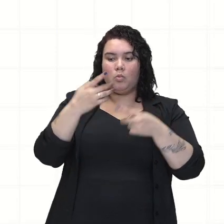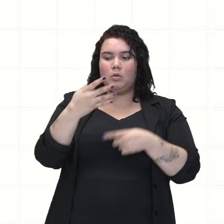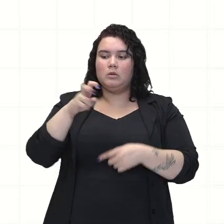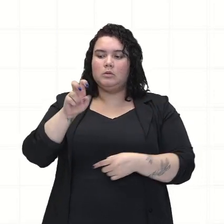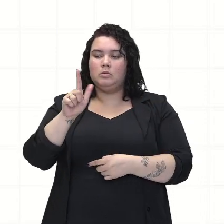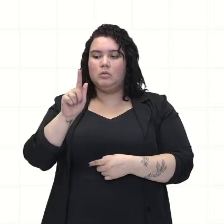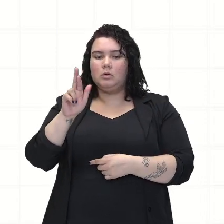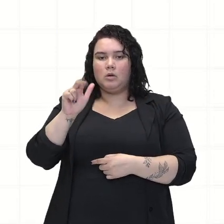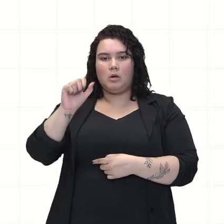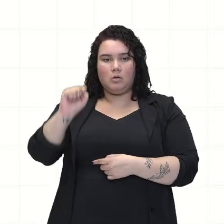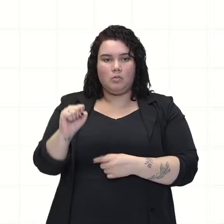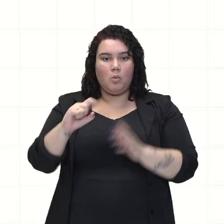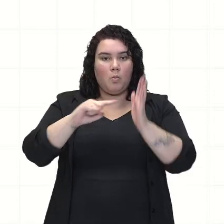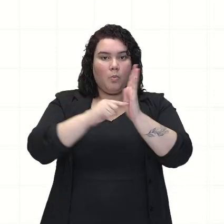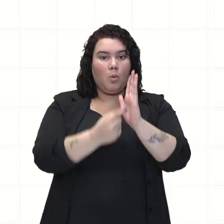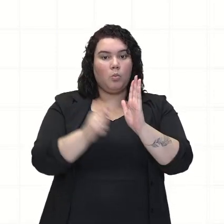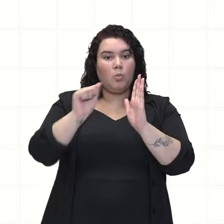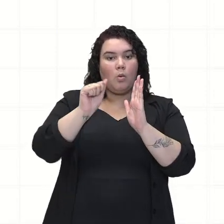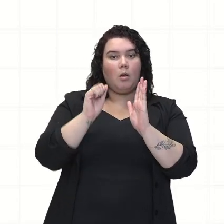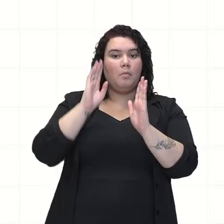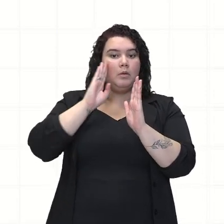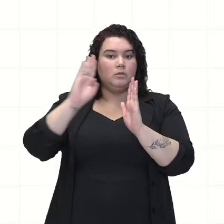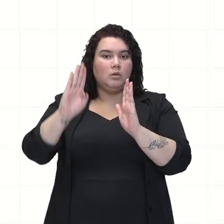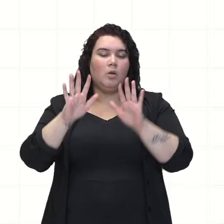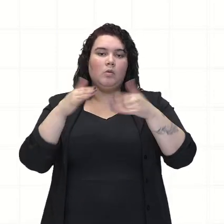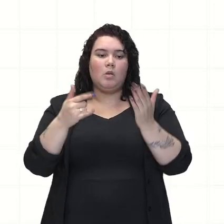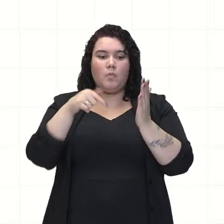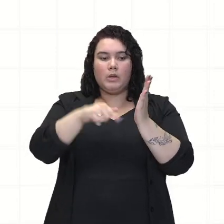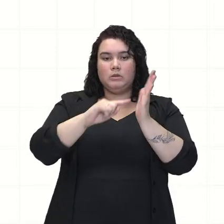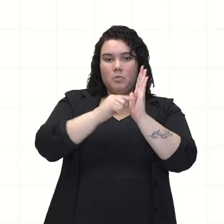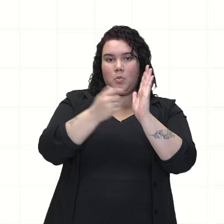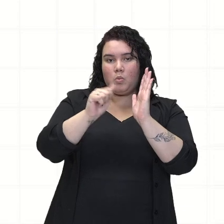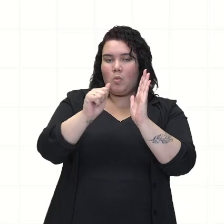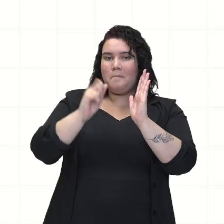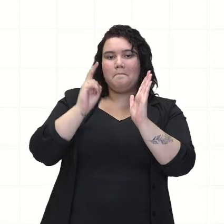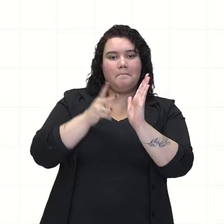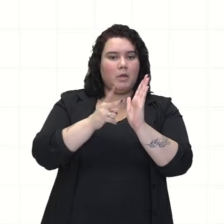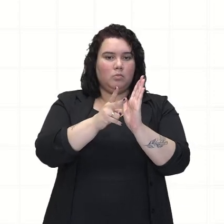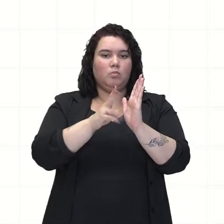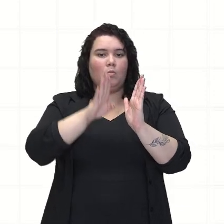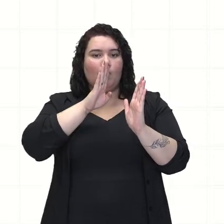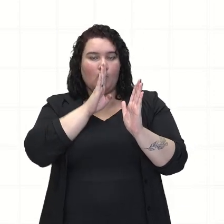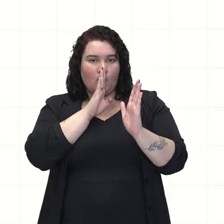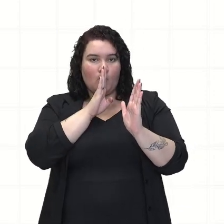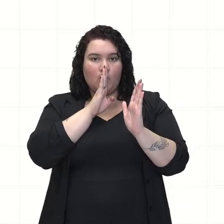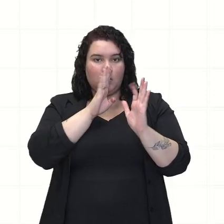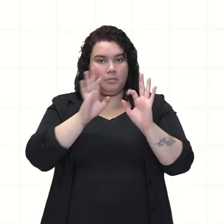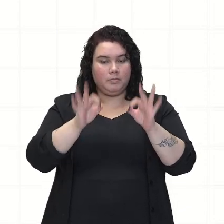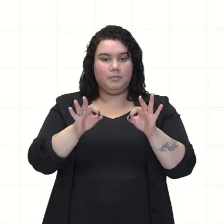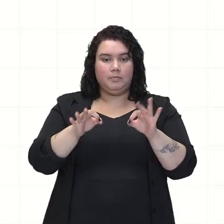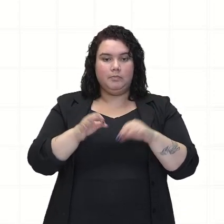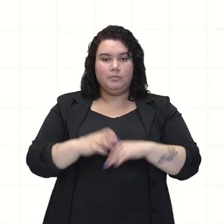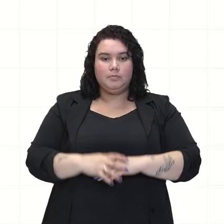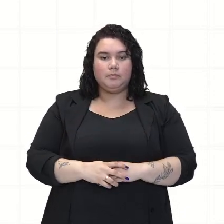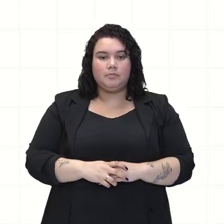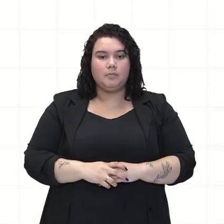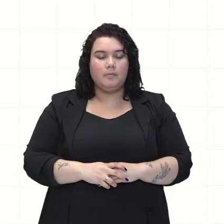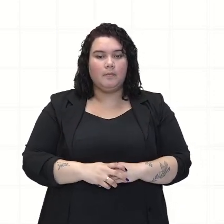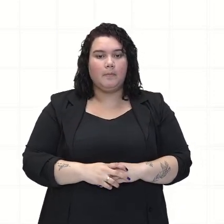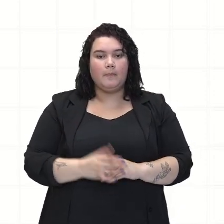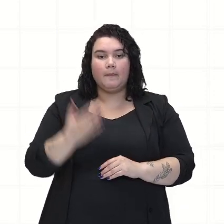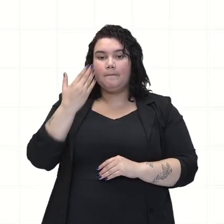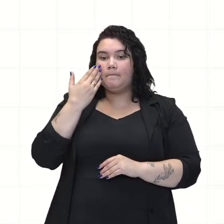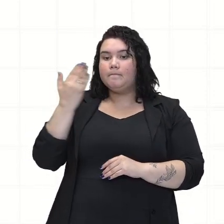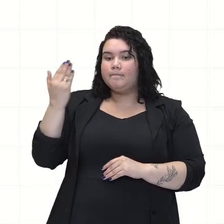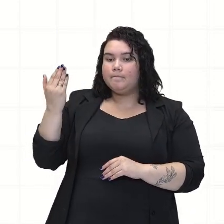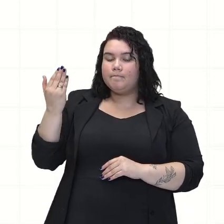de rotação é o ponto A, que por isso permanece fixo, tá? Se ele vai fazer a rotação. Então,